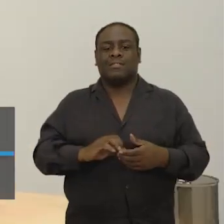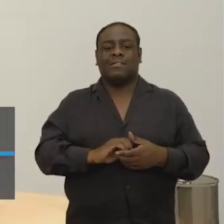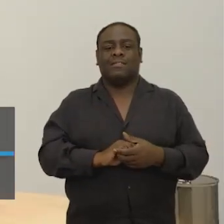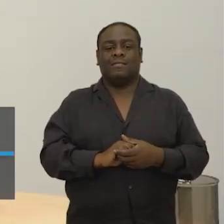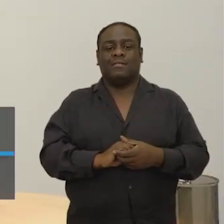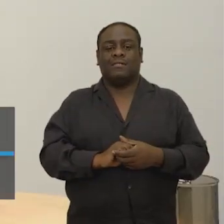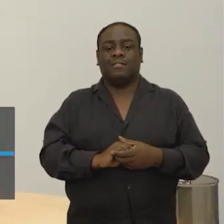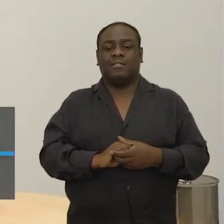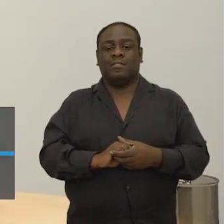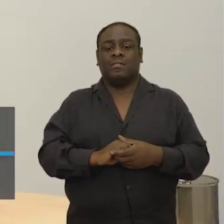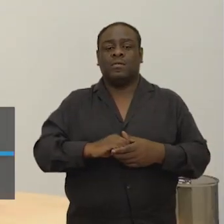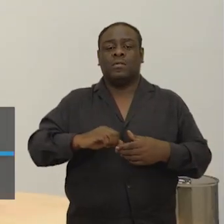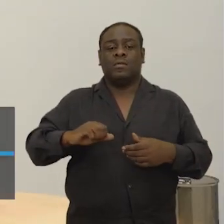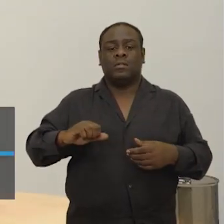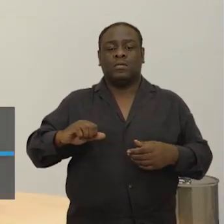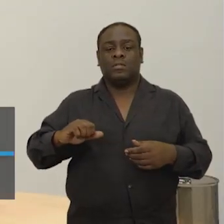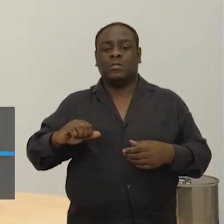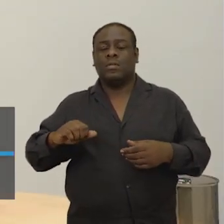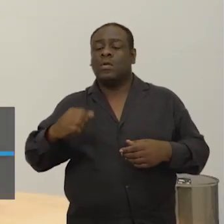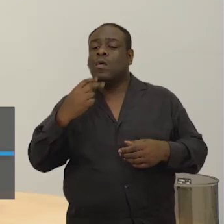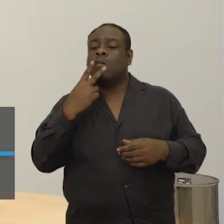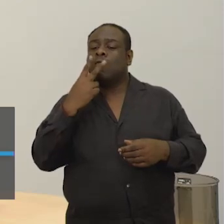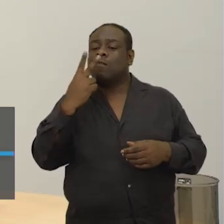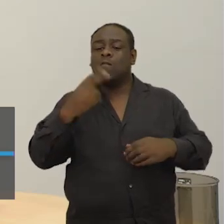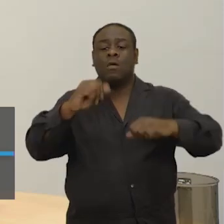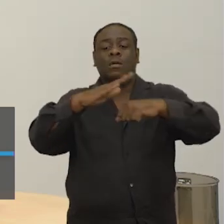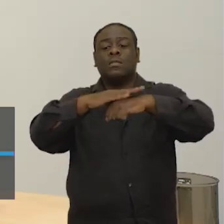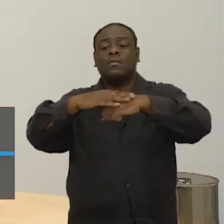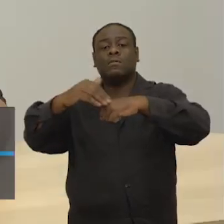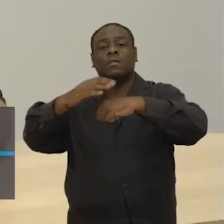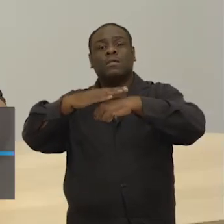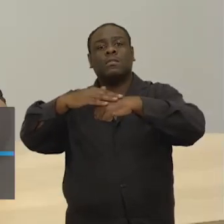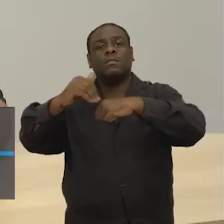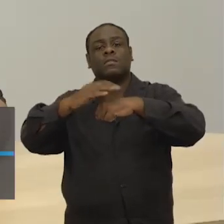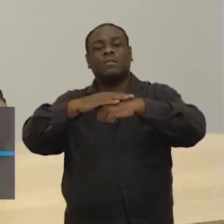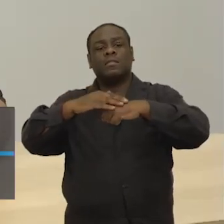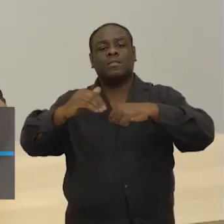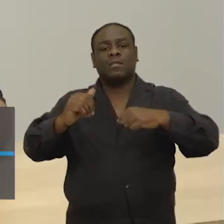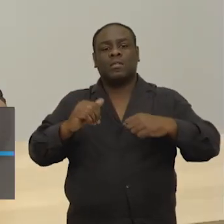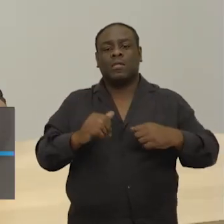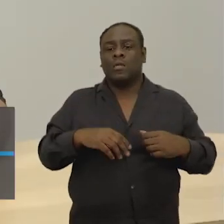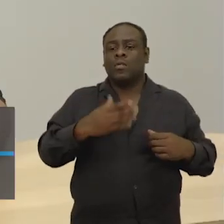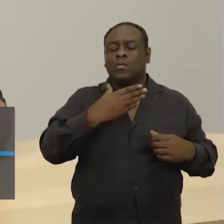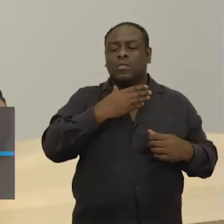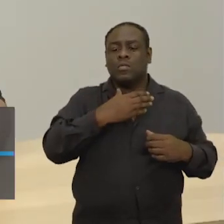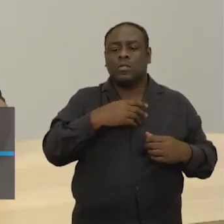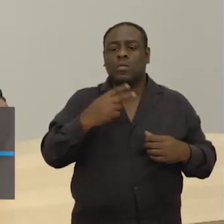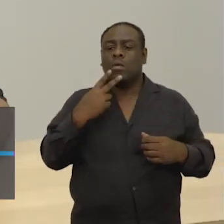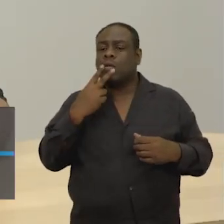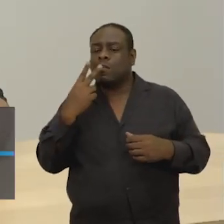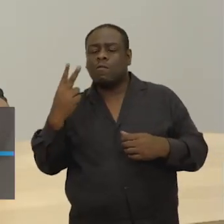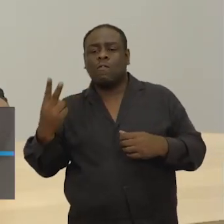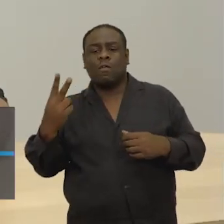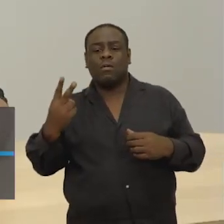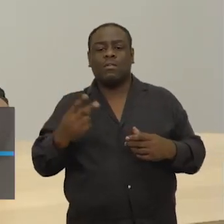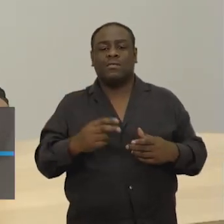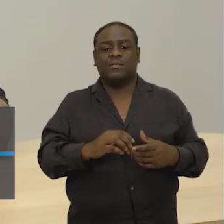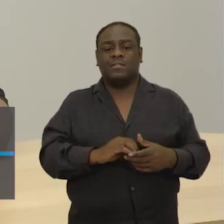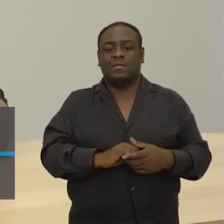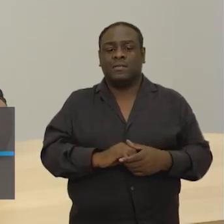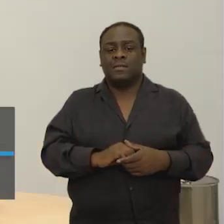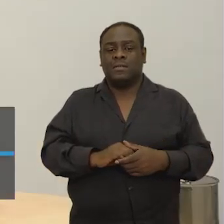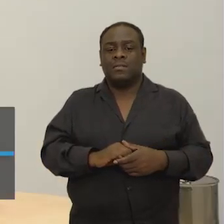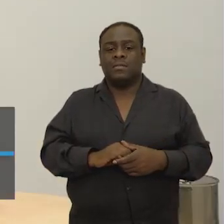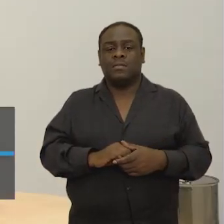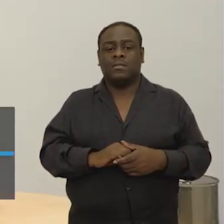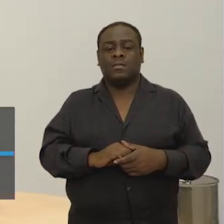O Alexandro diz, voz macia. É voz macia. Então, quando o cara tem uma voz aveludada, geralmente o cara fala, você é locutor? Né? E